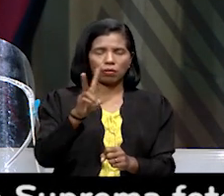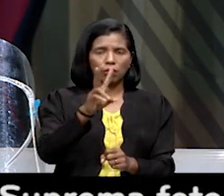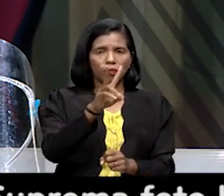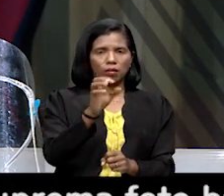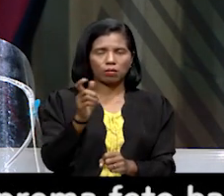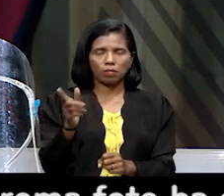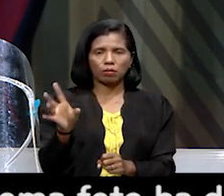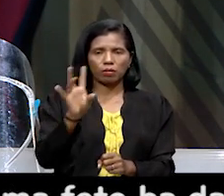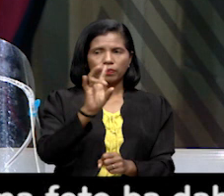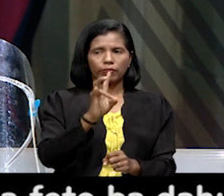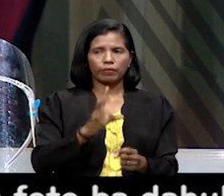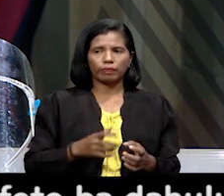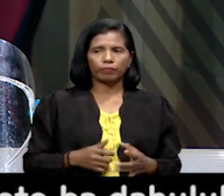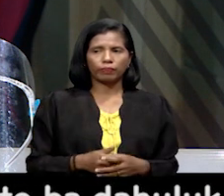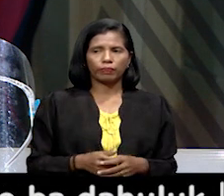RESINGHETO